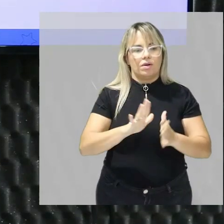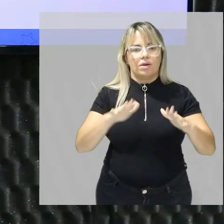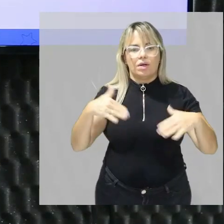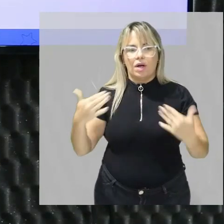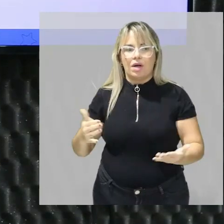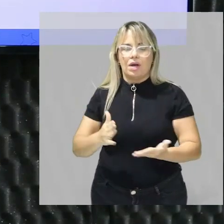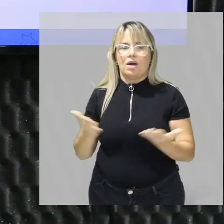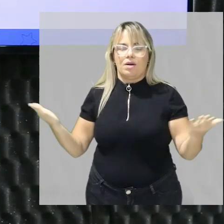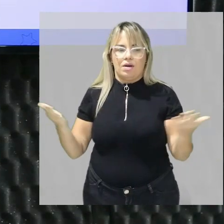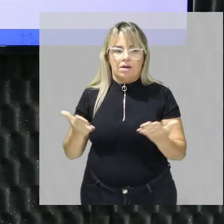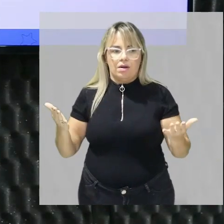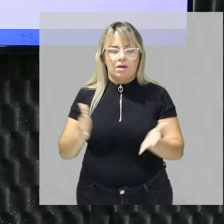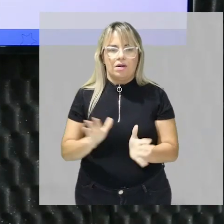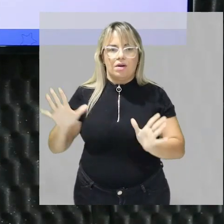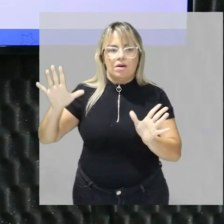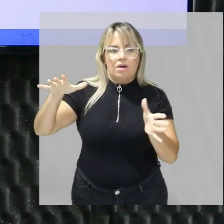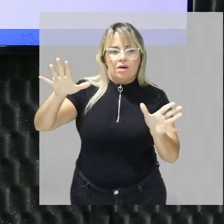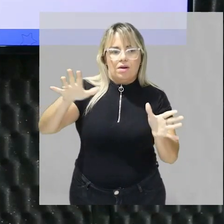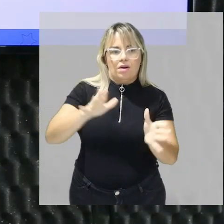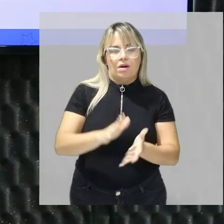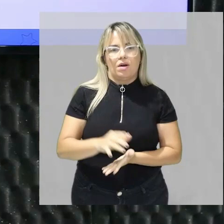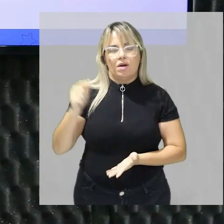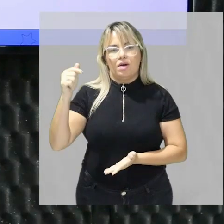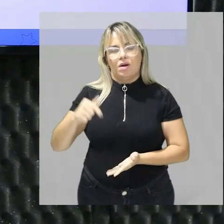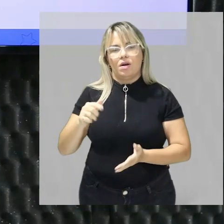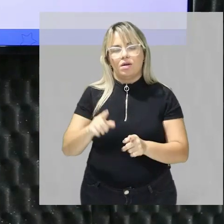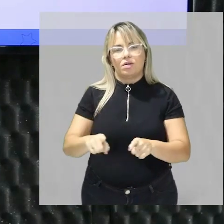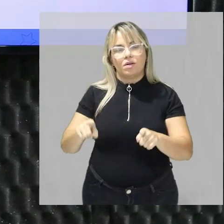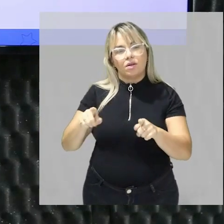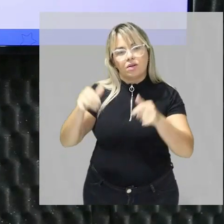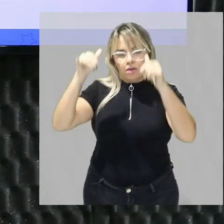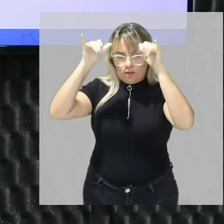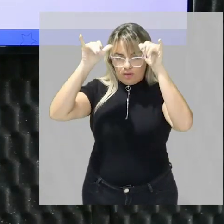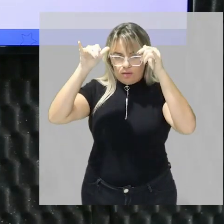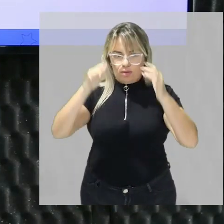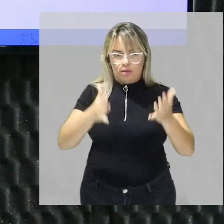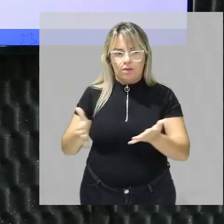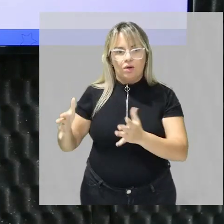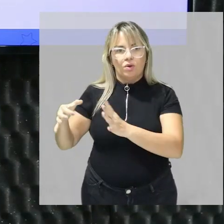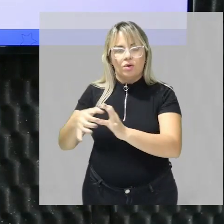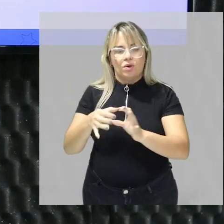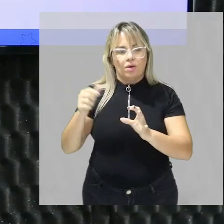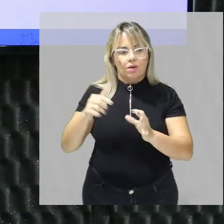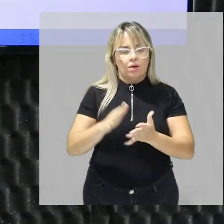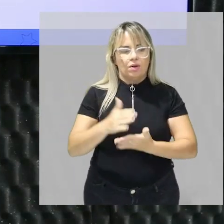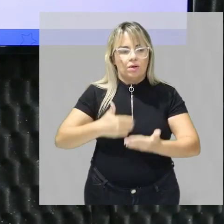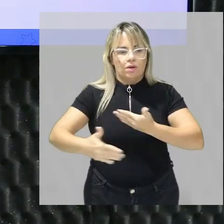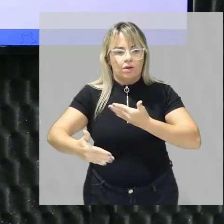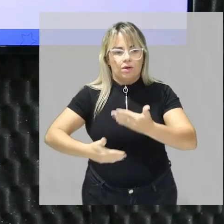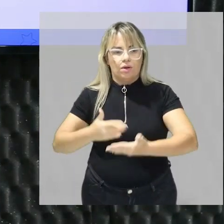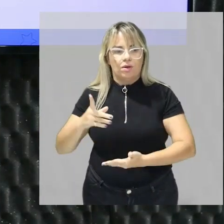no caso das garças e do búfalo, veja só, eu tenho uma relação de